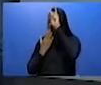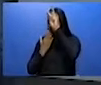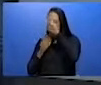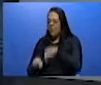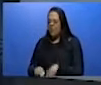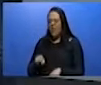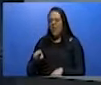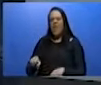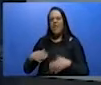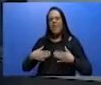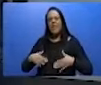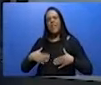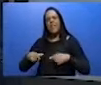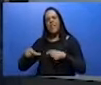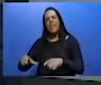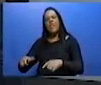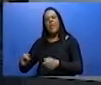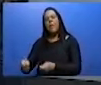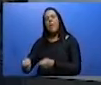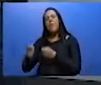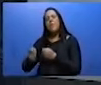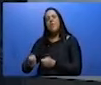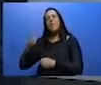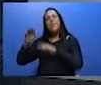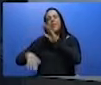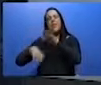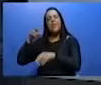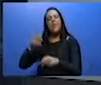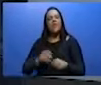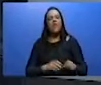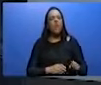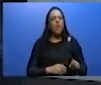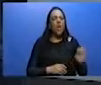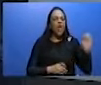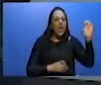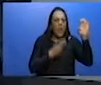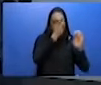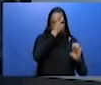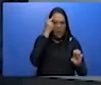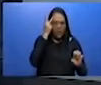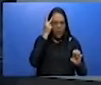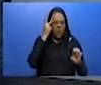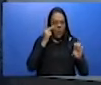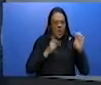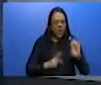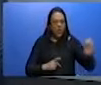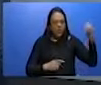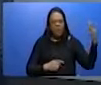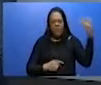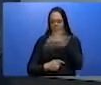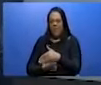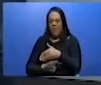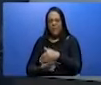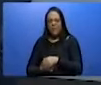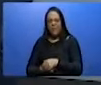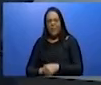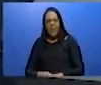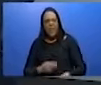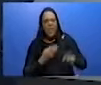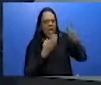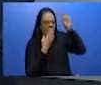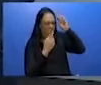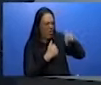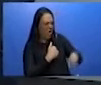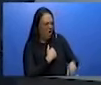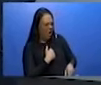está lá quietinho na aldeia dele, de boa, pescando, nadando, comendo. Oi? Como é que é? Eu, escravo? Ai, que